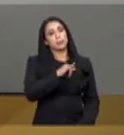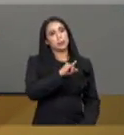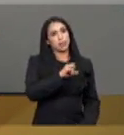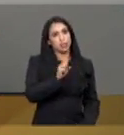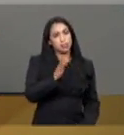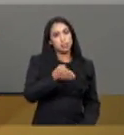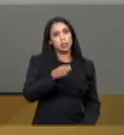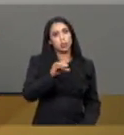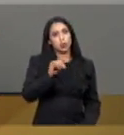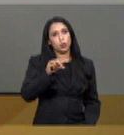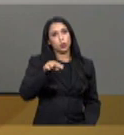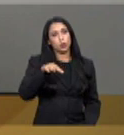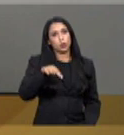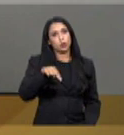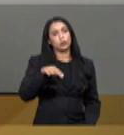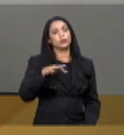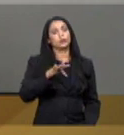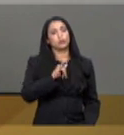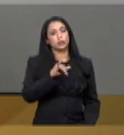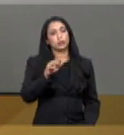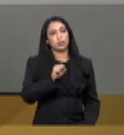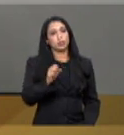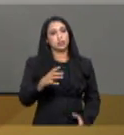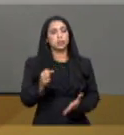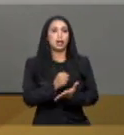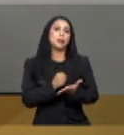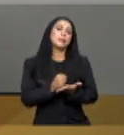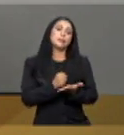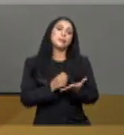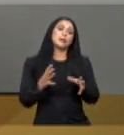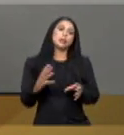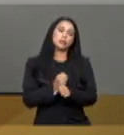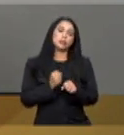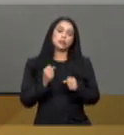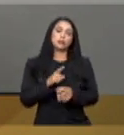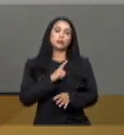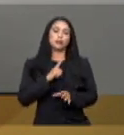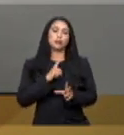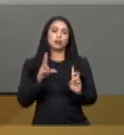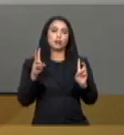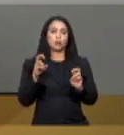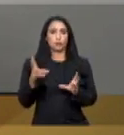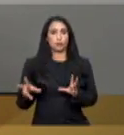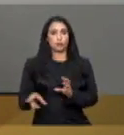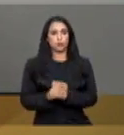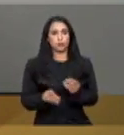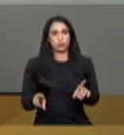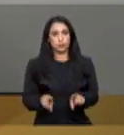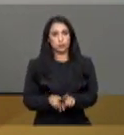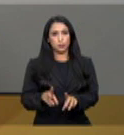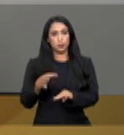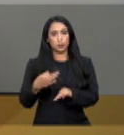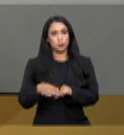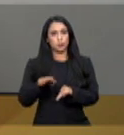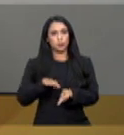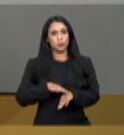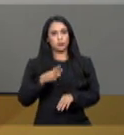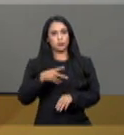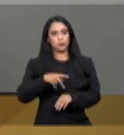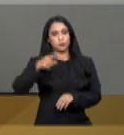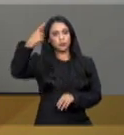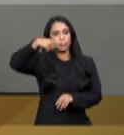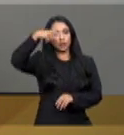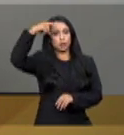integrante também do conceito maior de receita bruta, base de cálculo das referidas exações, fecho aspas. Também o ministro